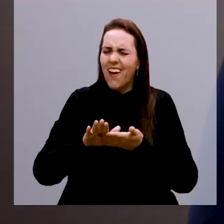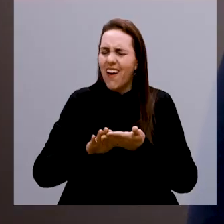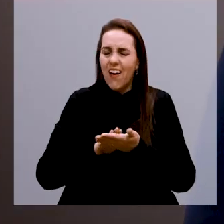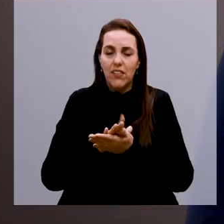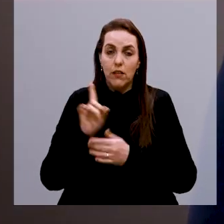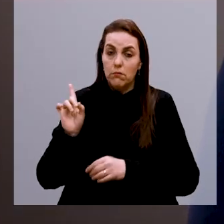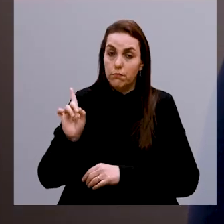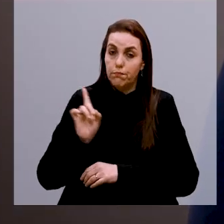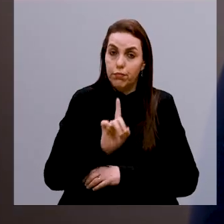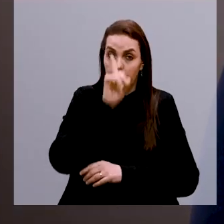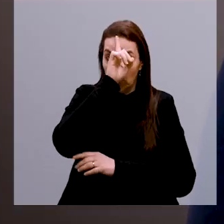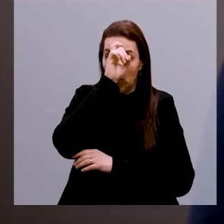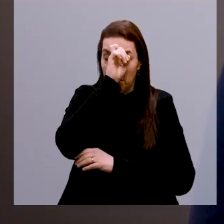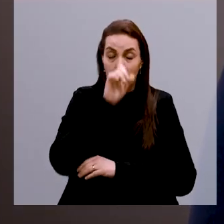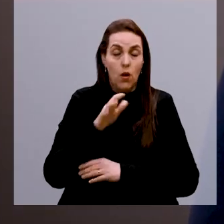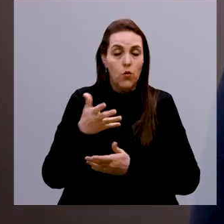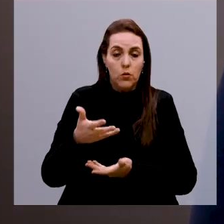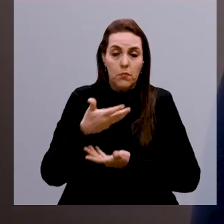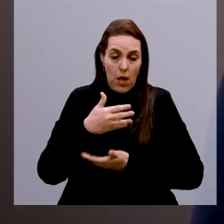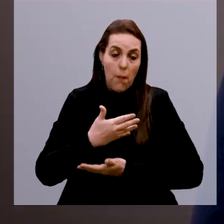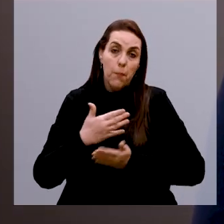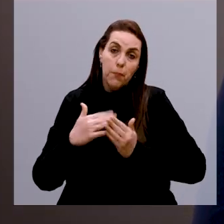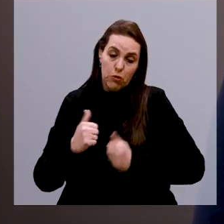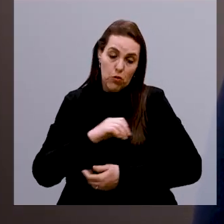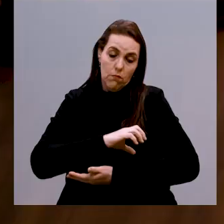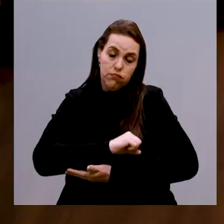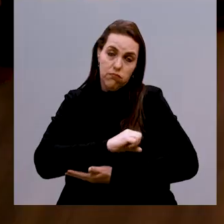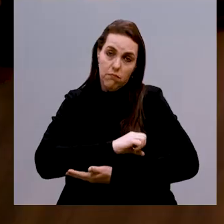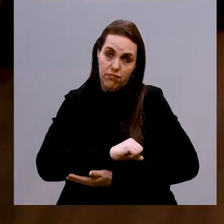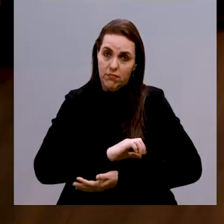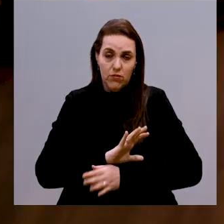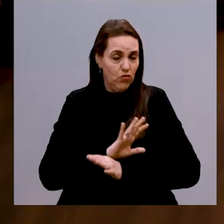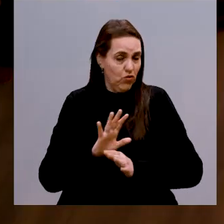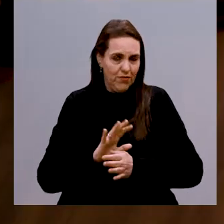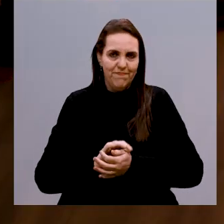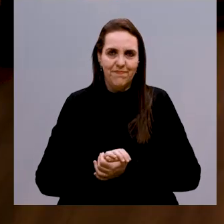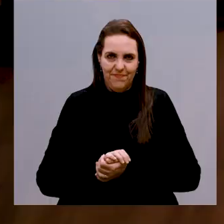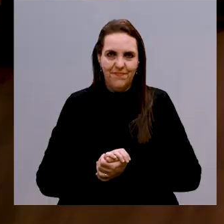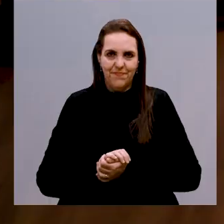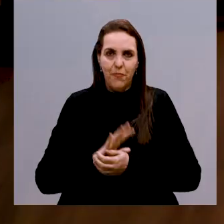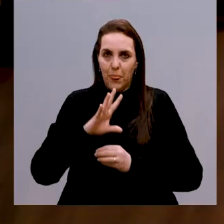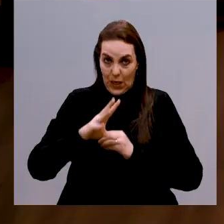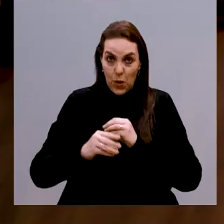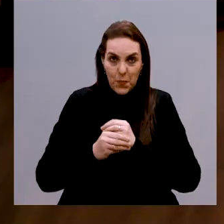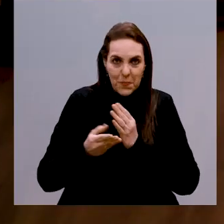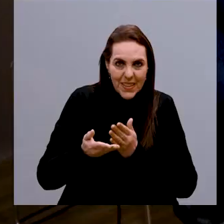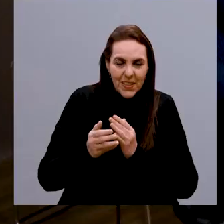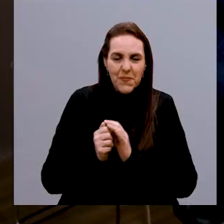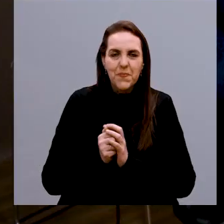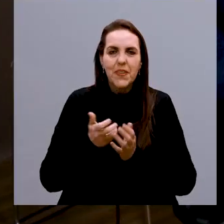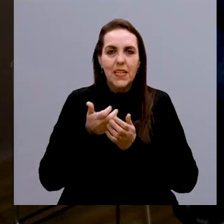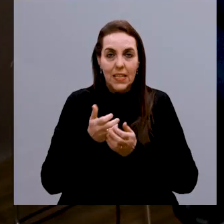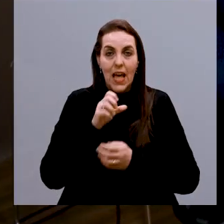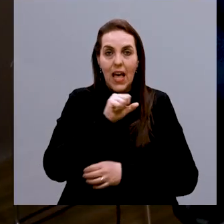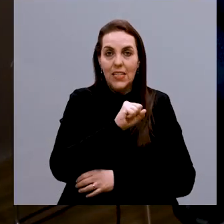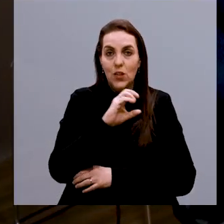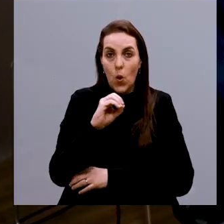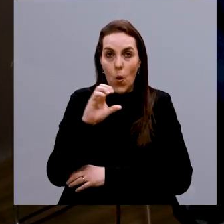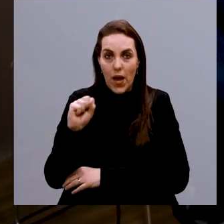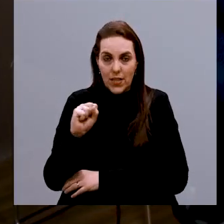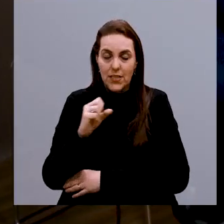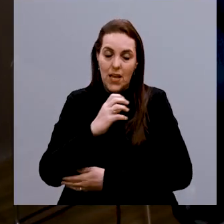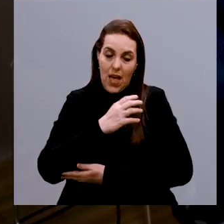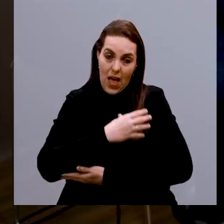é só vir até o hospital e pedir para fazer a coleta. Bom, meninas, quer complementar? Sim, eu só queria falar que a gente tem o